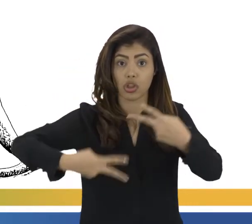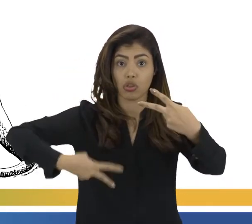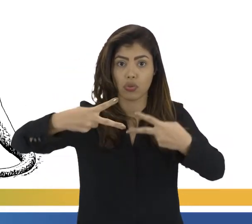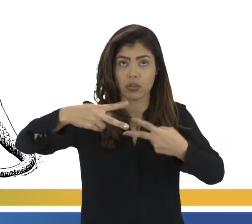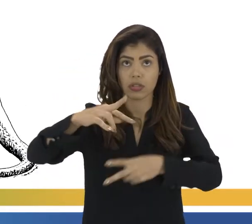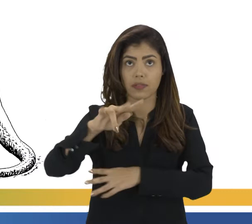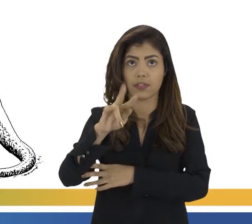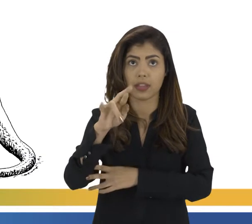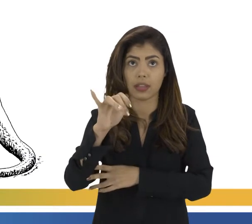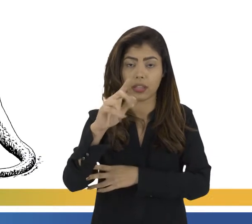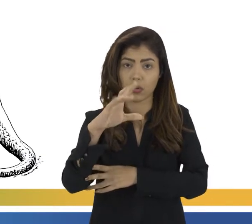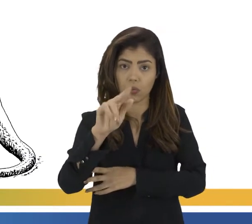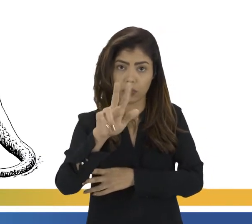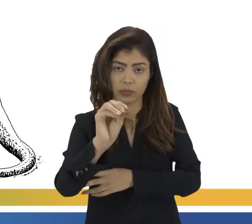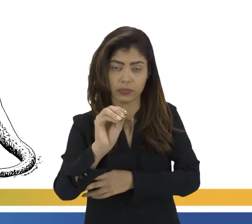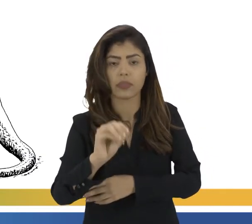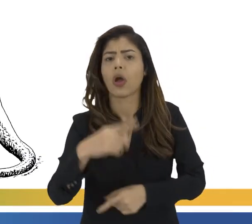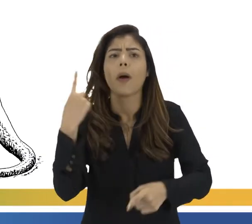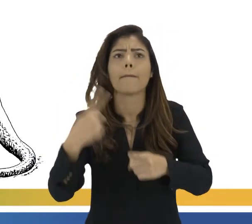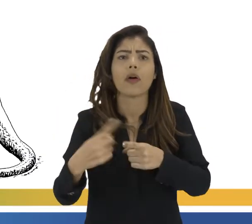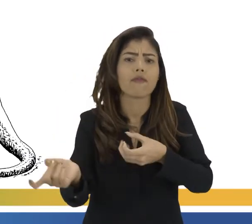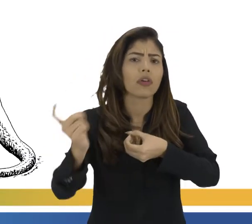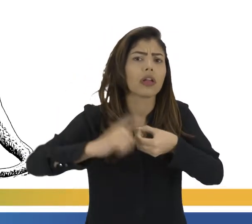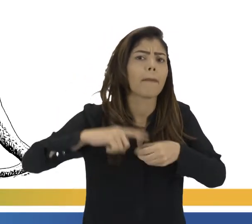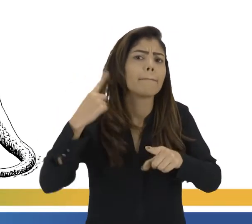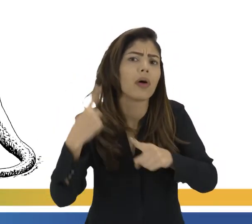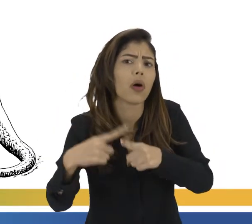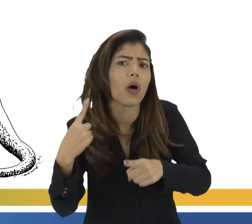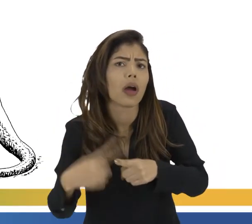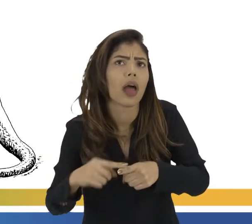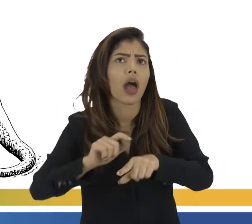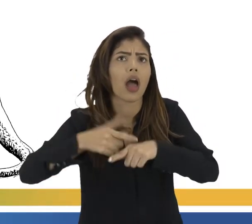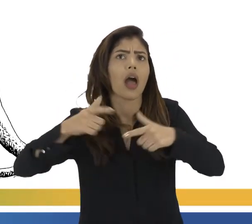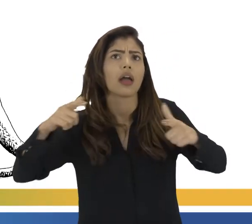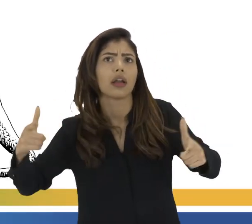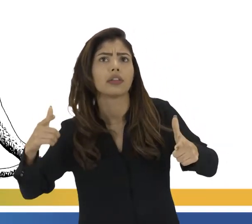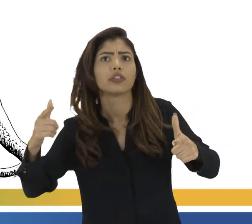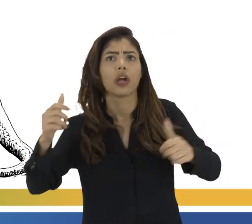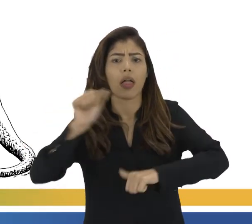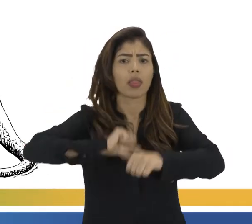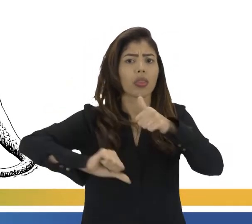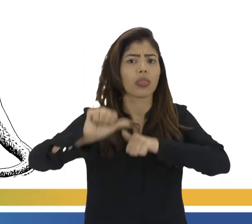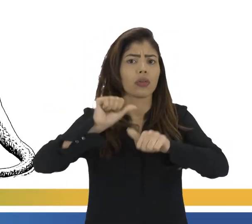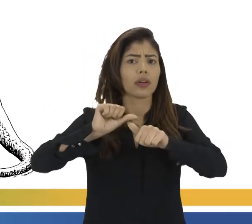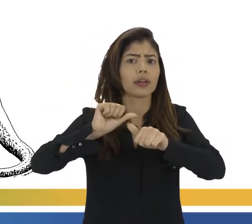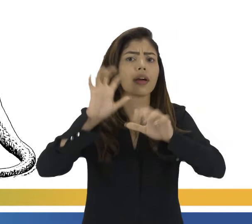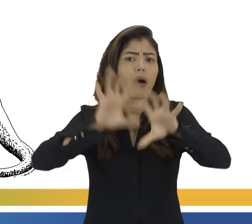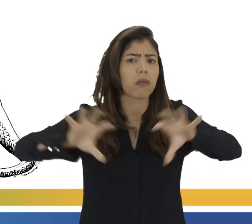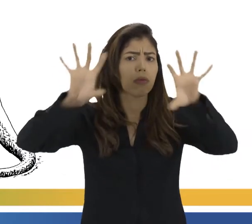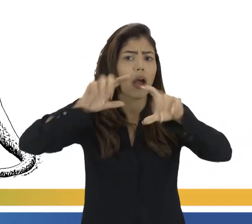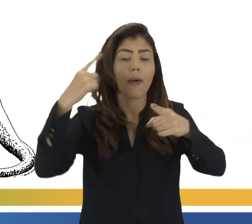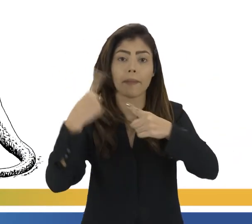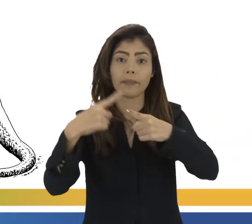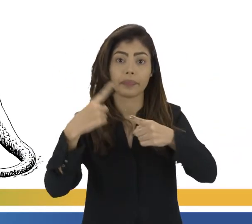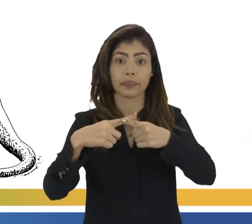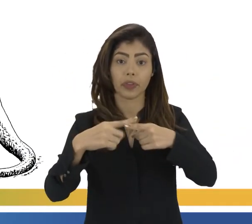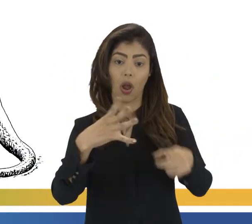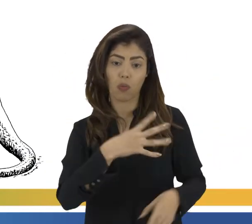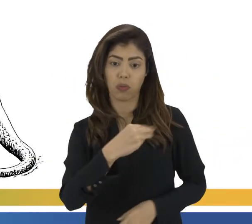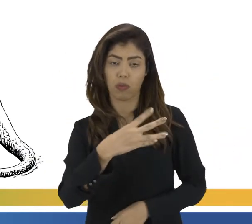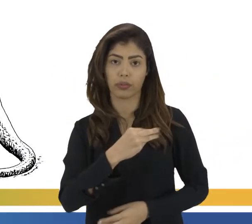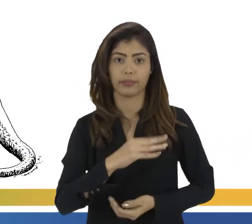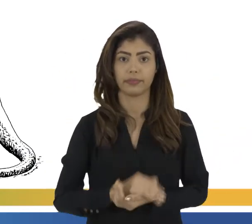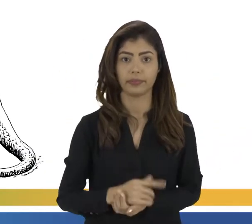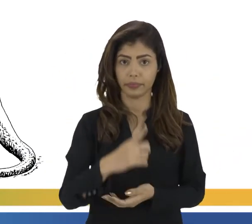2 ventrículos. Por quê? Só voltando aqui um pouquinho. Por que com grande superfície de trocas gasosas? Porque os mamíferos,